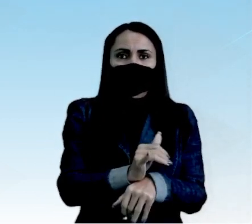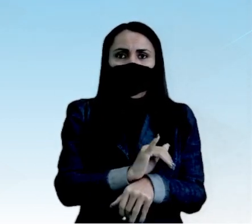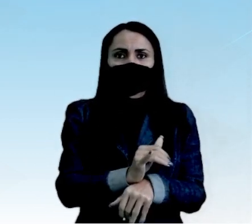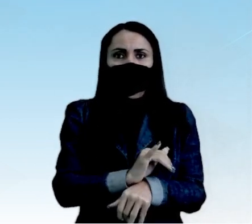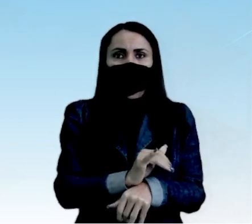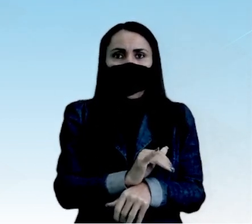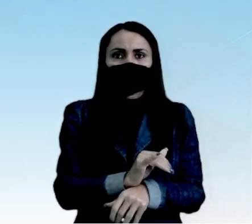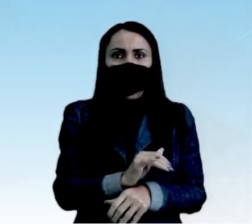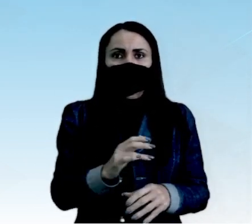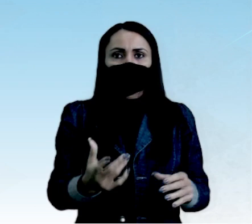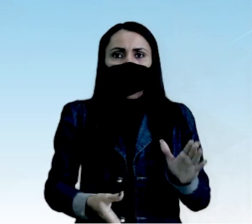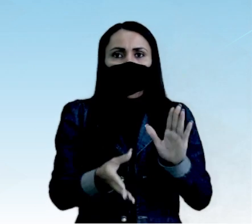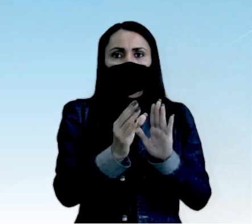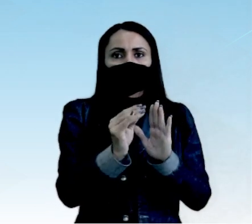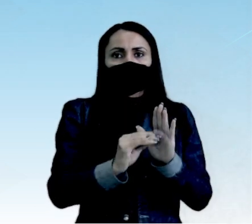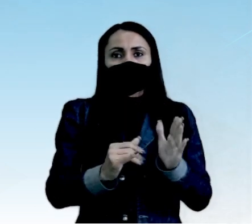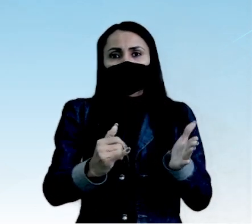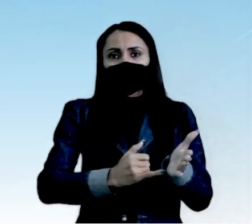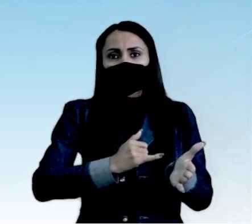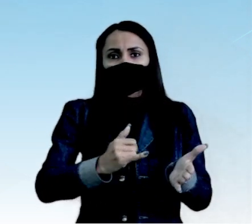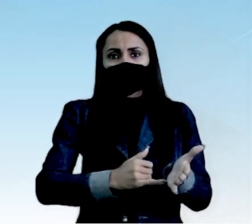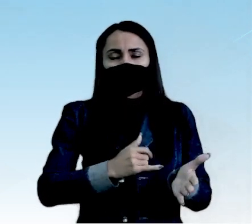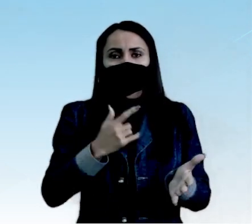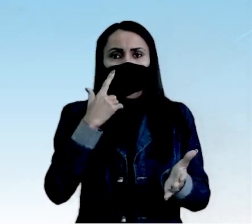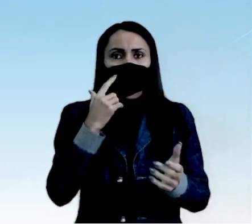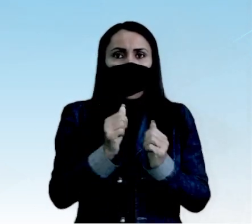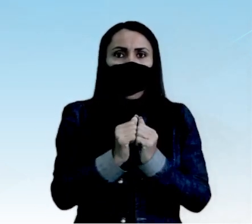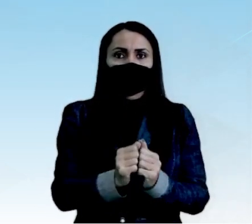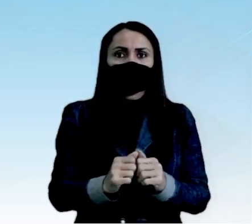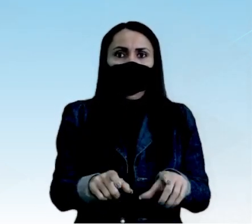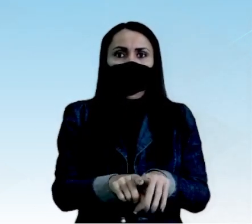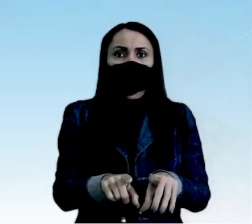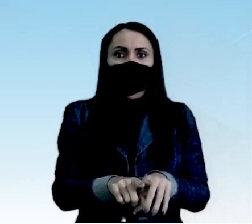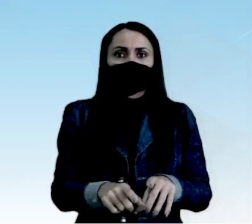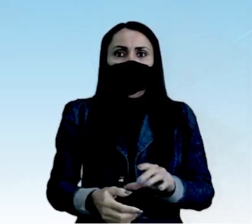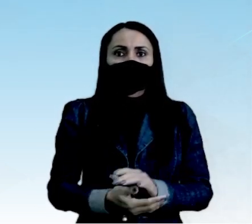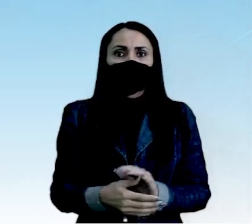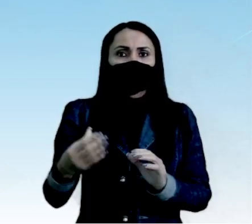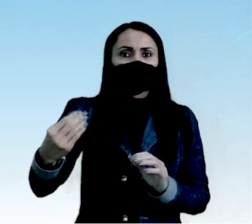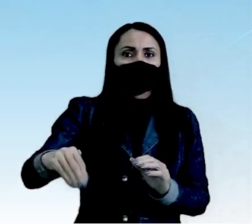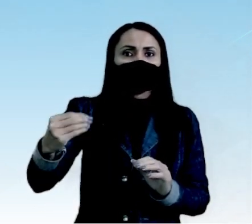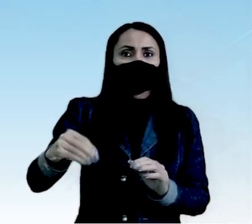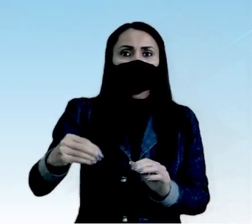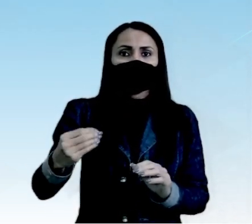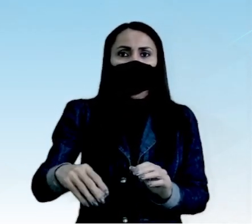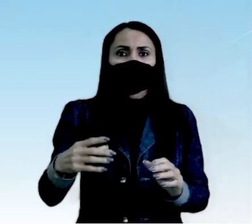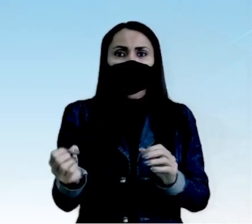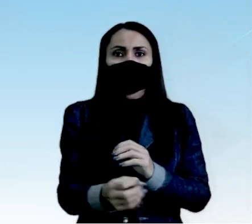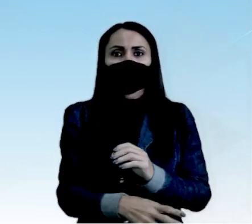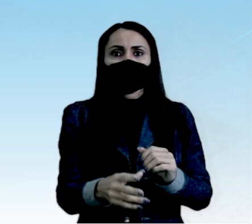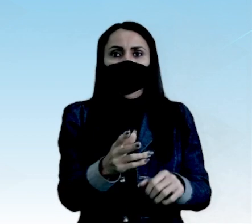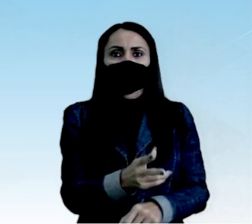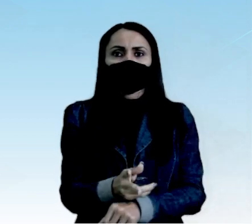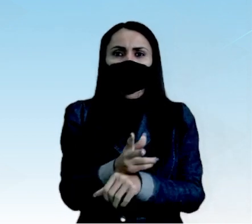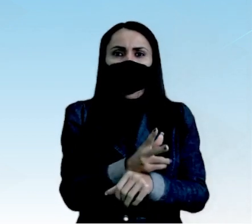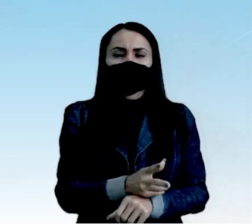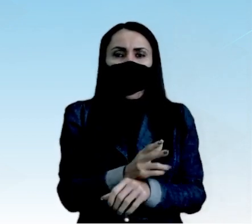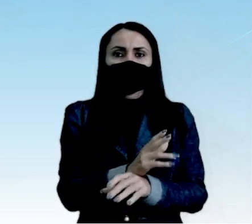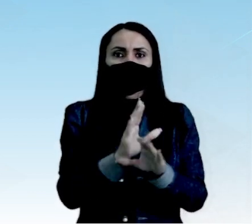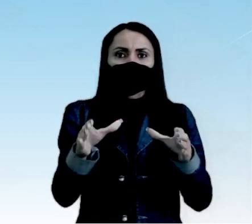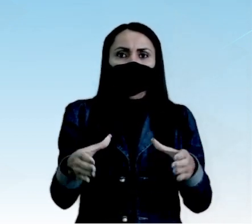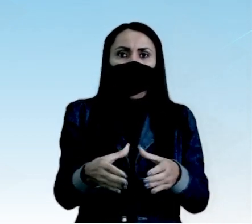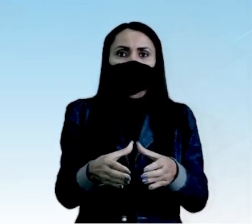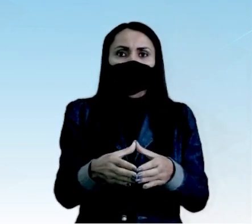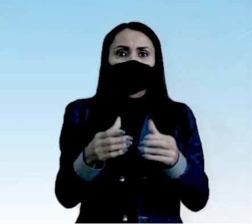lá, se inscreve se você não for inscrito e clica lá no sininho para receber novos vídeos aí com novidades a mil